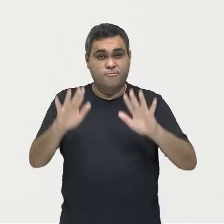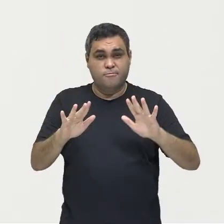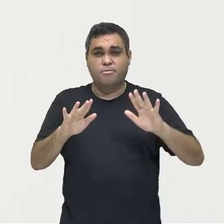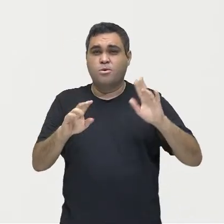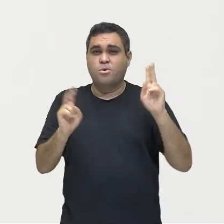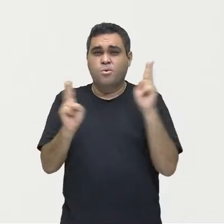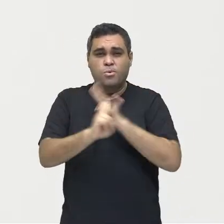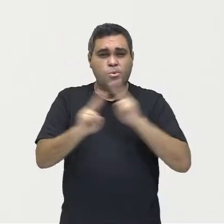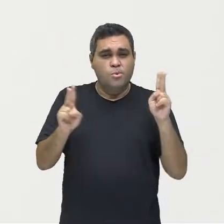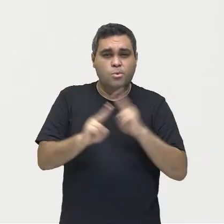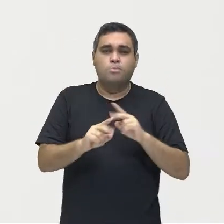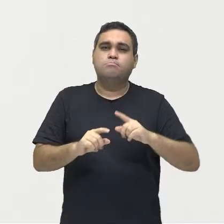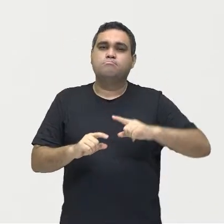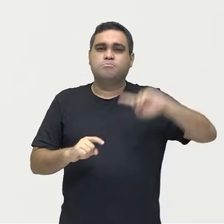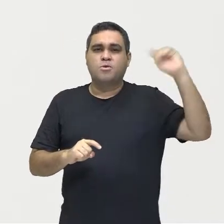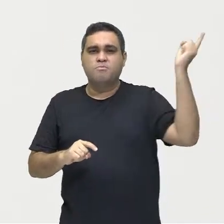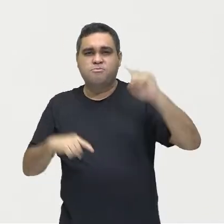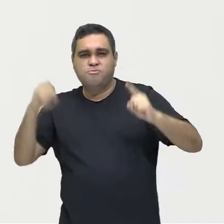relampejar,